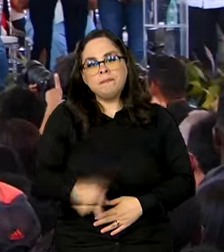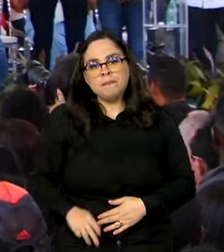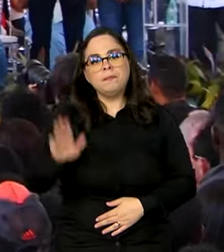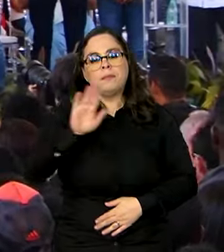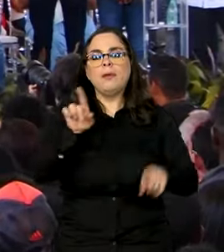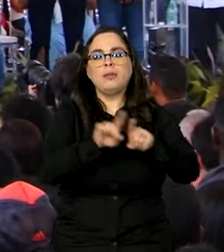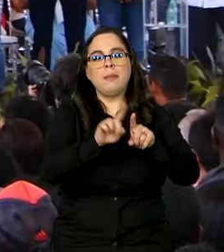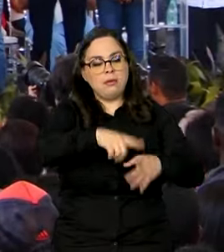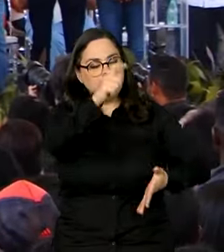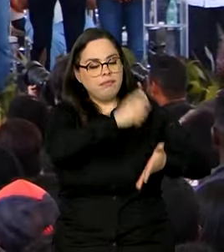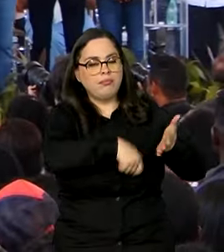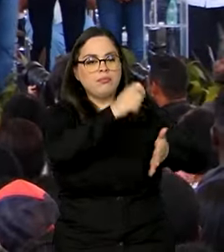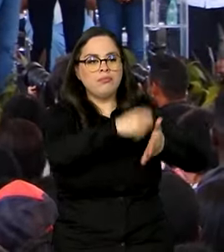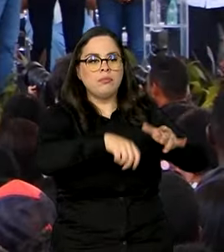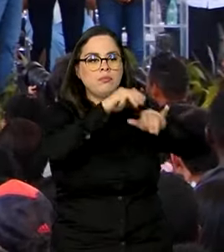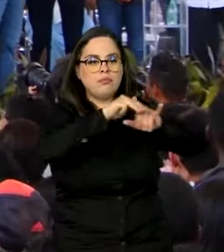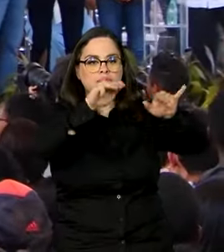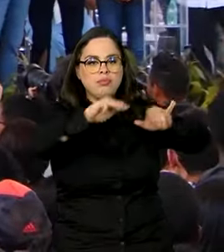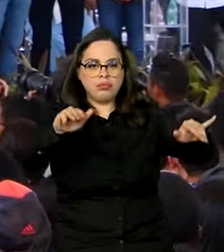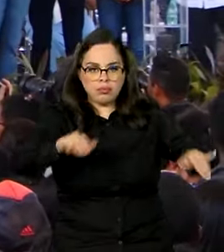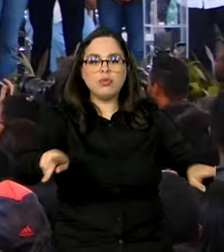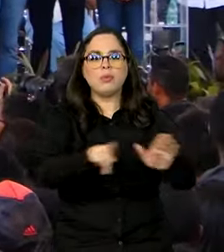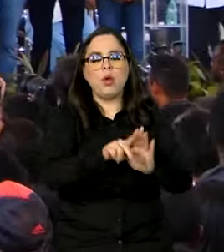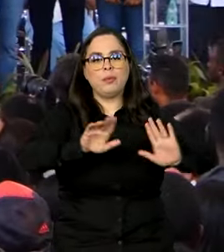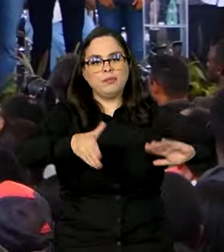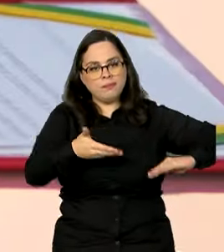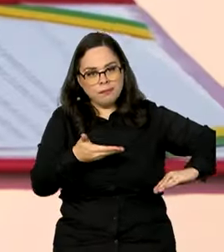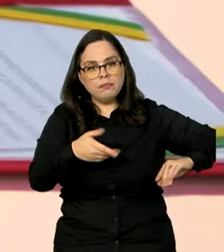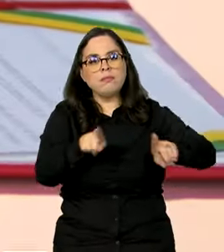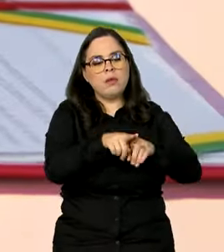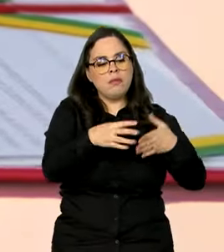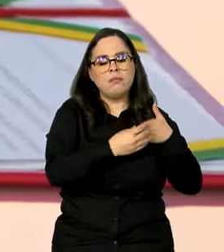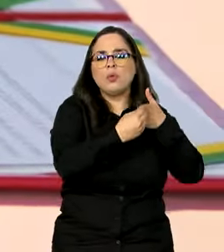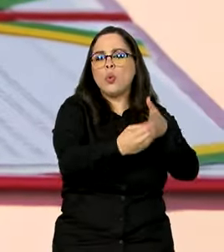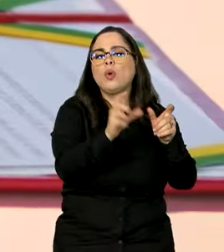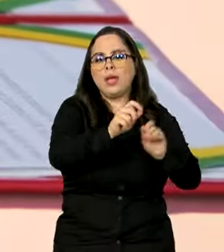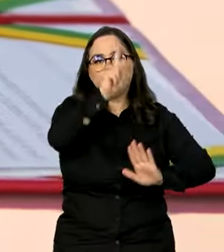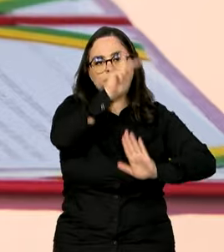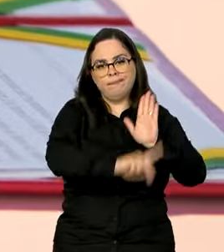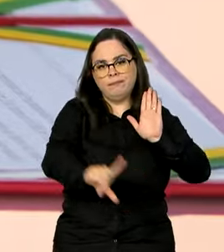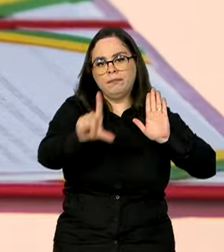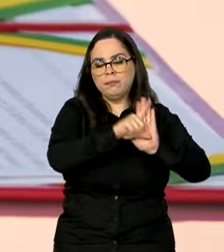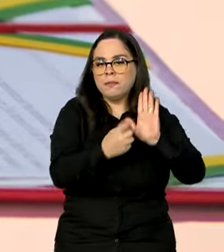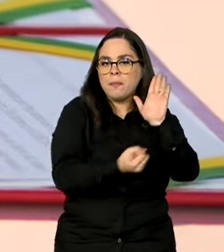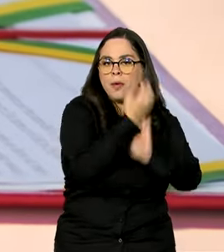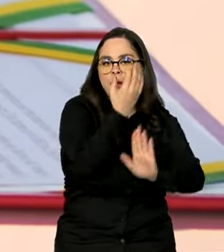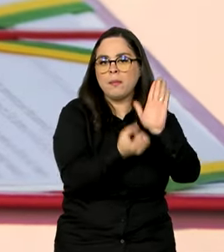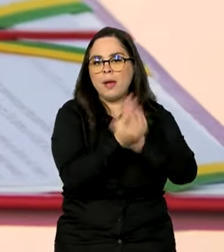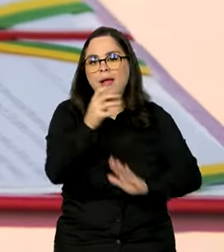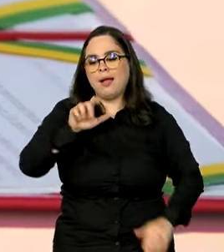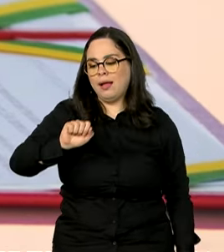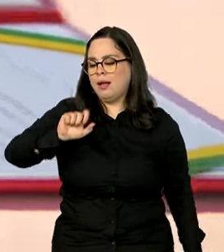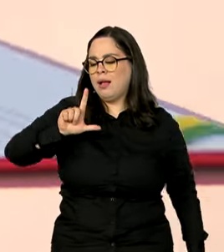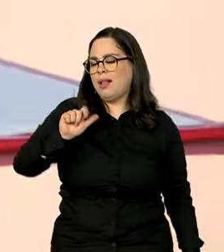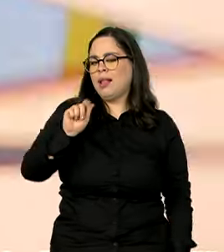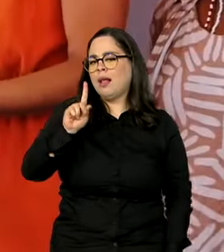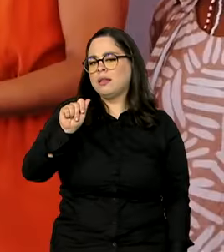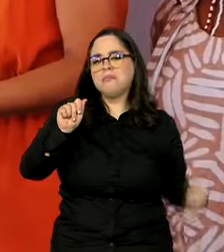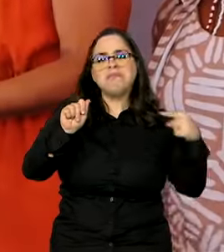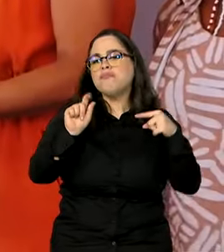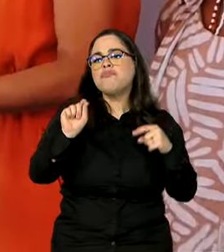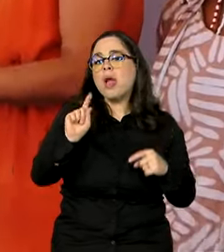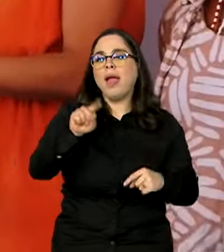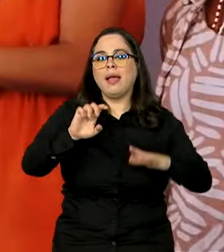assinou mensagem ao Congresso Nacional encaminhando o projeto de lei que cria a ALADA, empresa